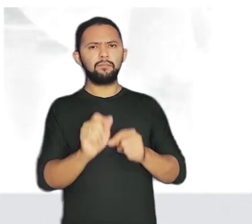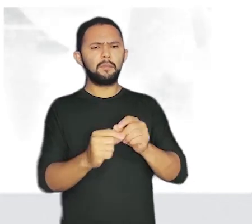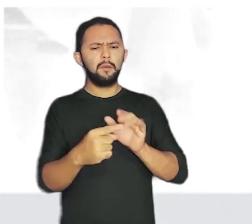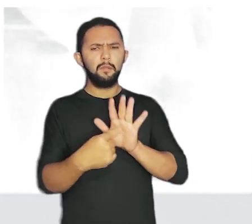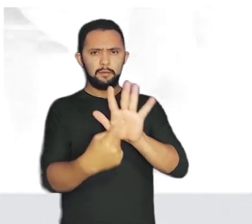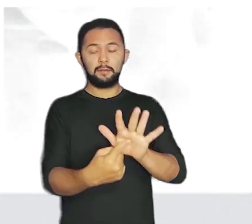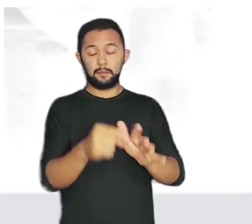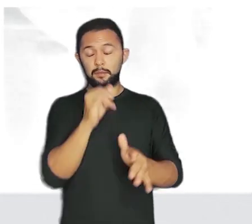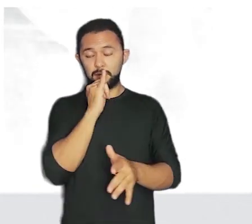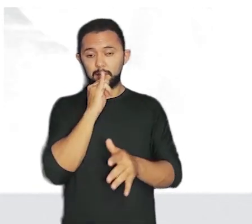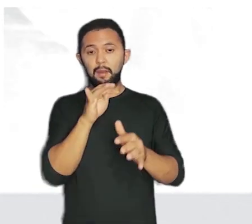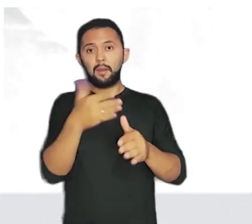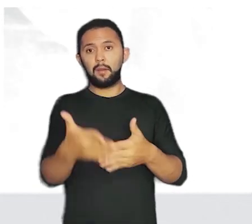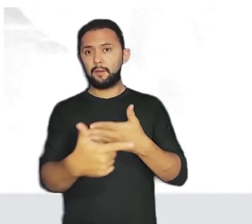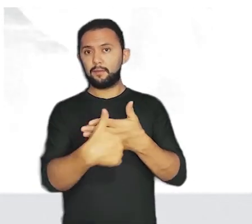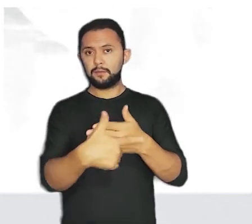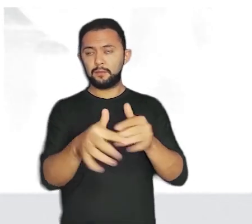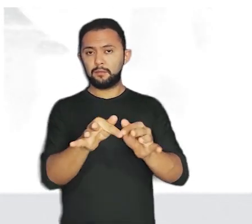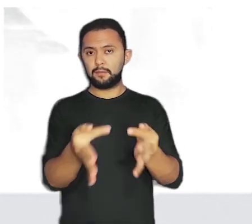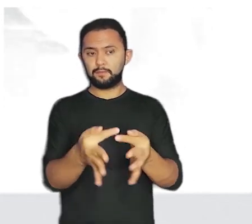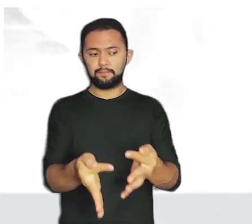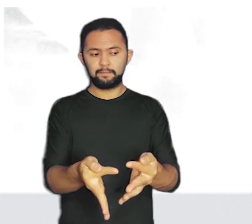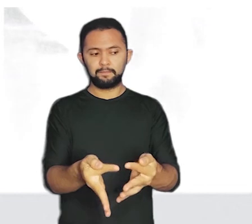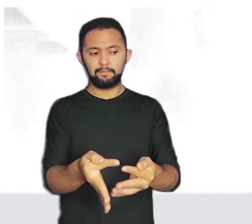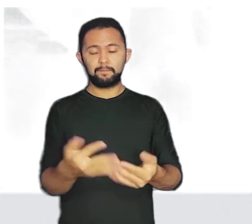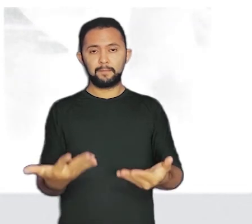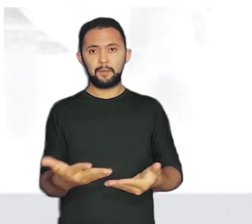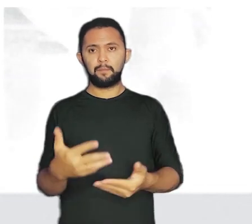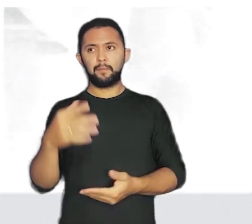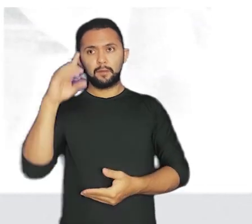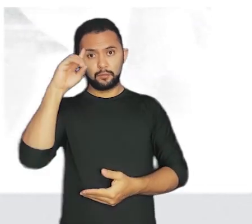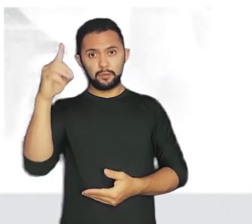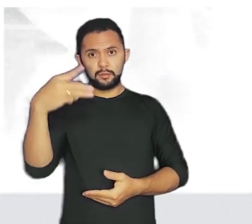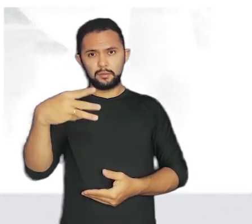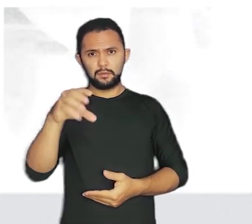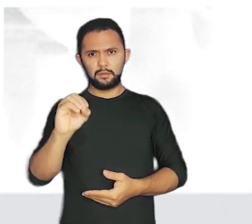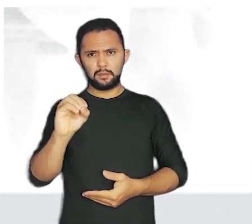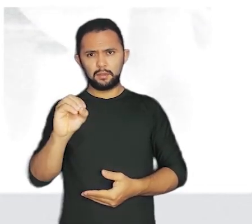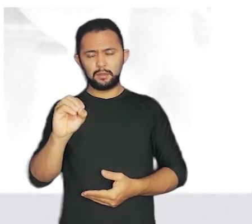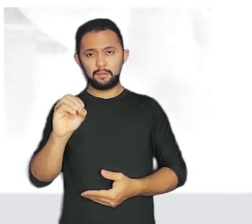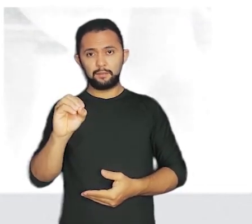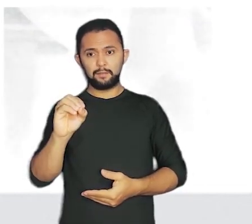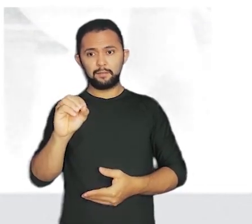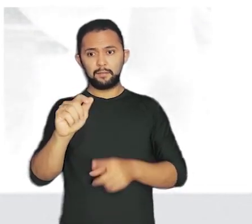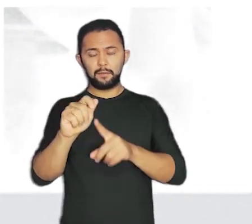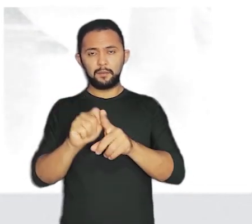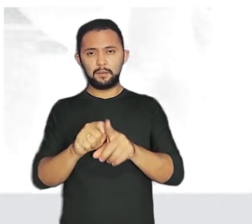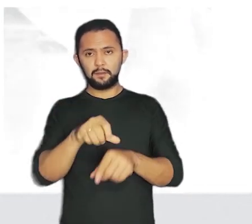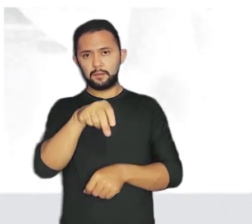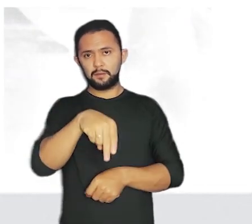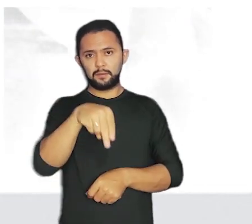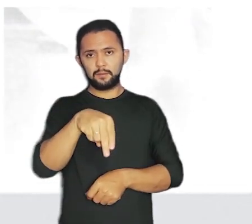né? Então, os sujeitos, deve aparecer mais de um. Então, em 30 de novembro de 2020, assim que vi a causa da morte, disse que